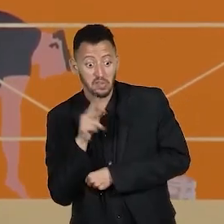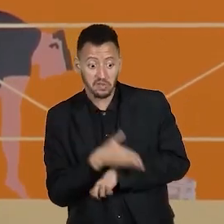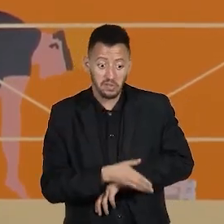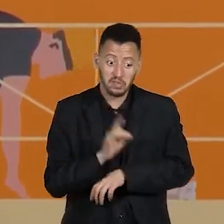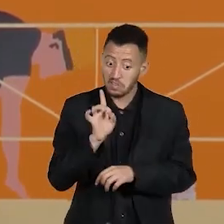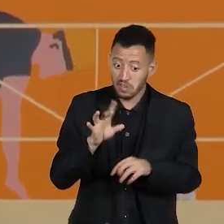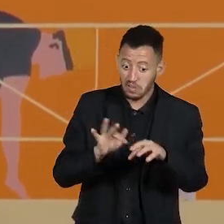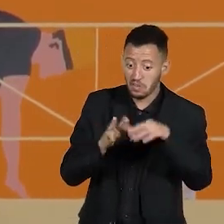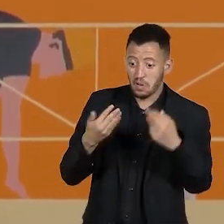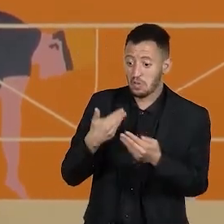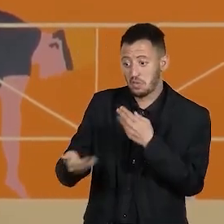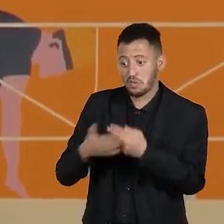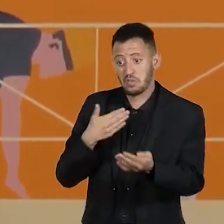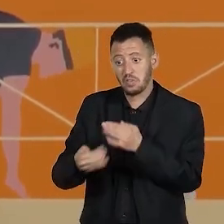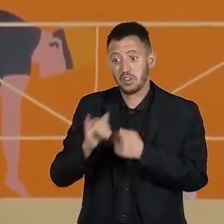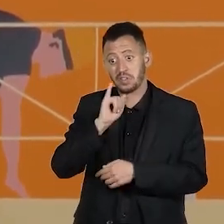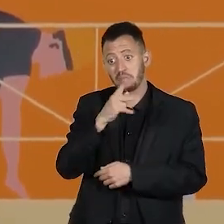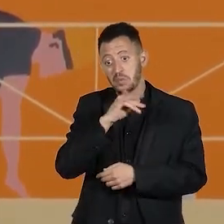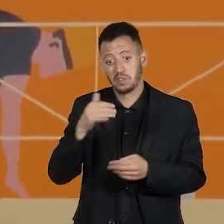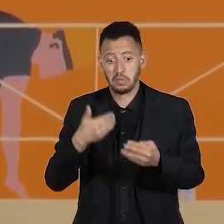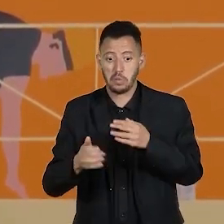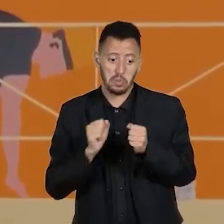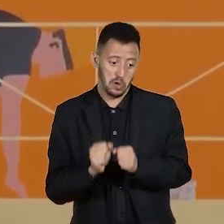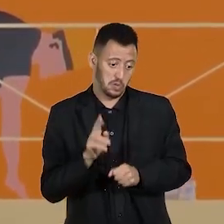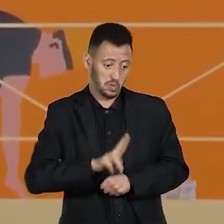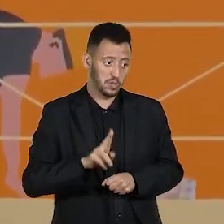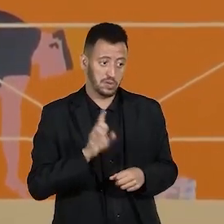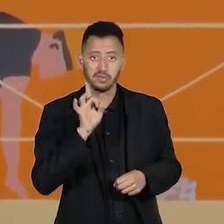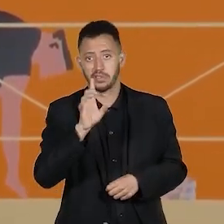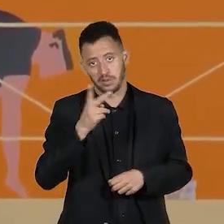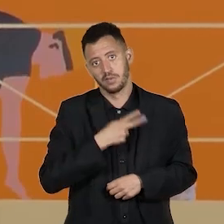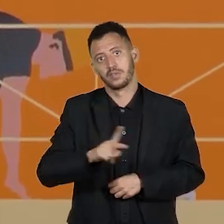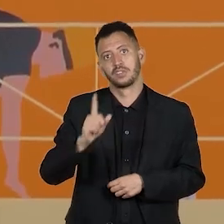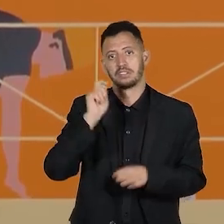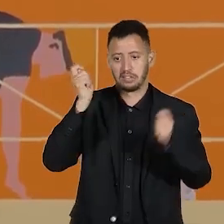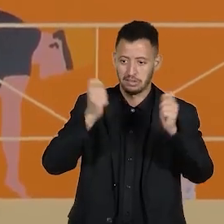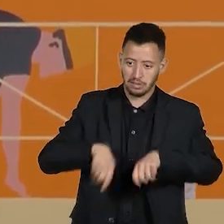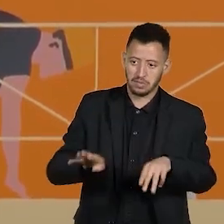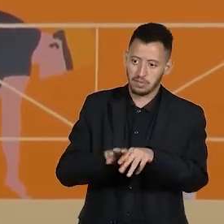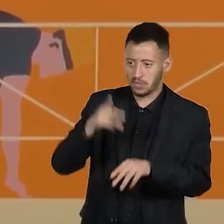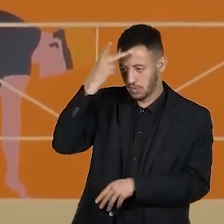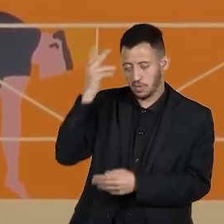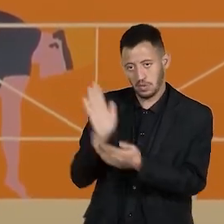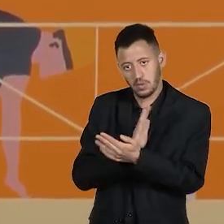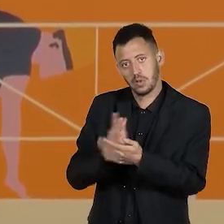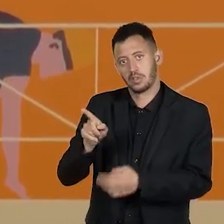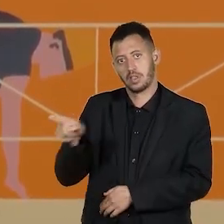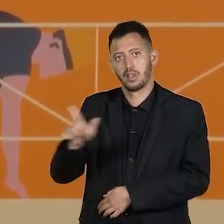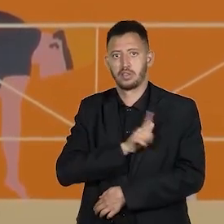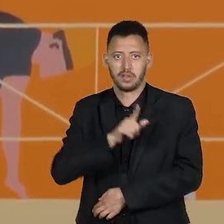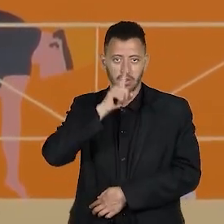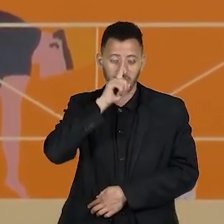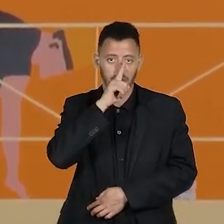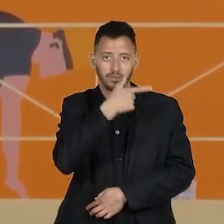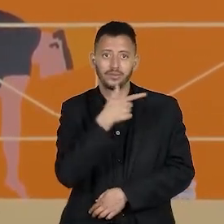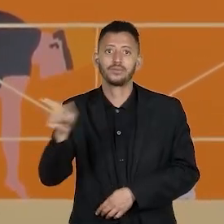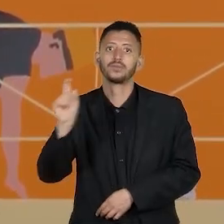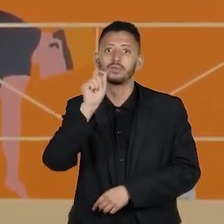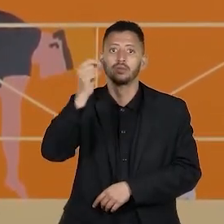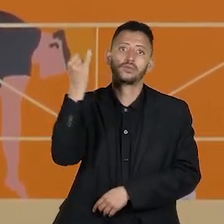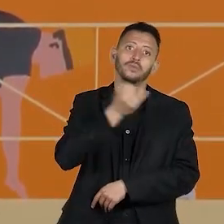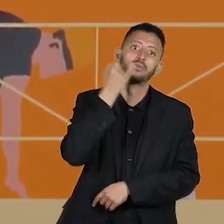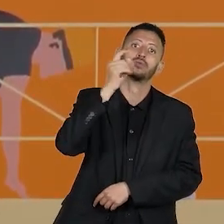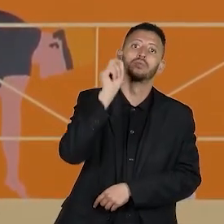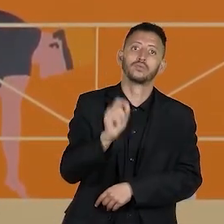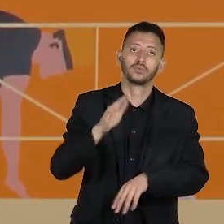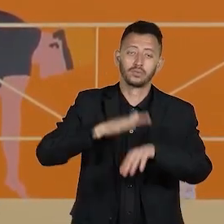de estrago, não é simplesmente usar qualquer EPI que tenha à disposição, que nem sempre ele vai ser adequado para aquele tipo de risco. E